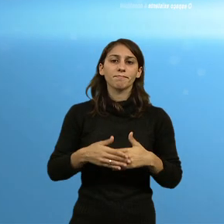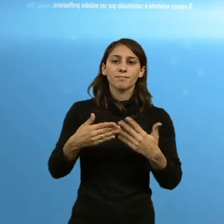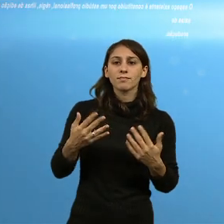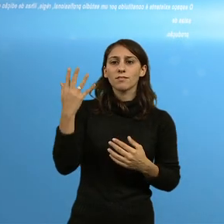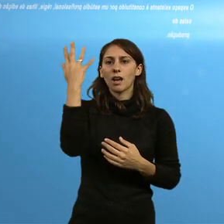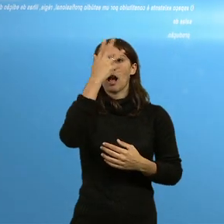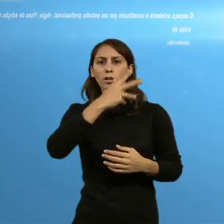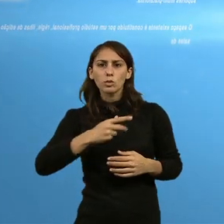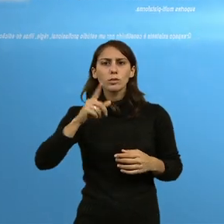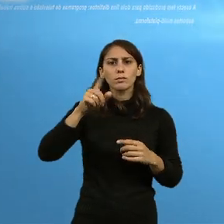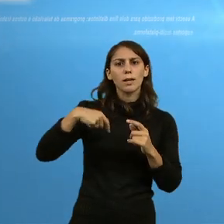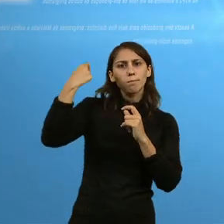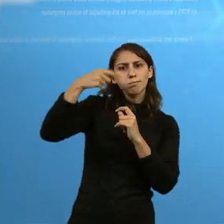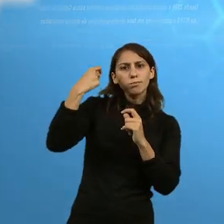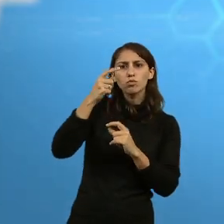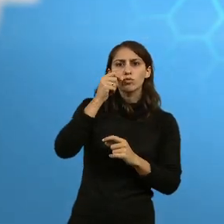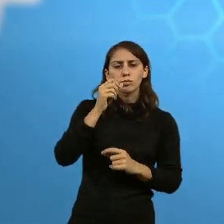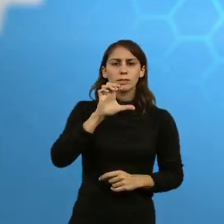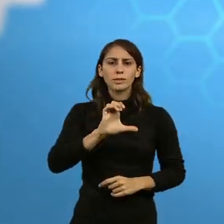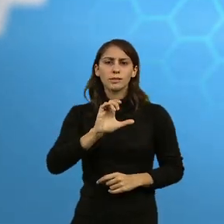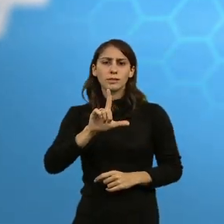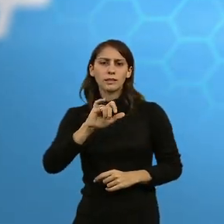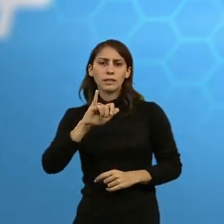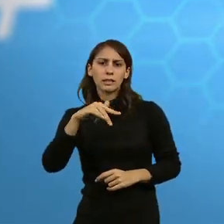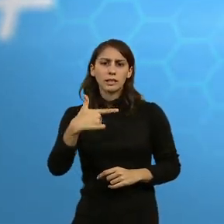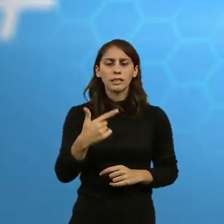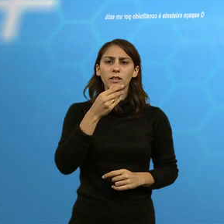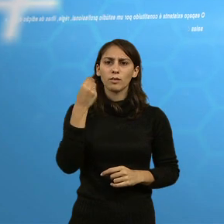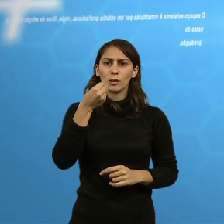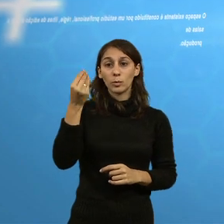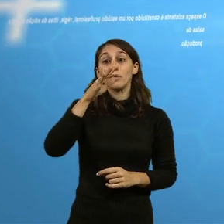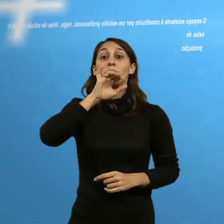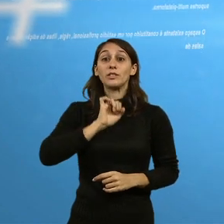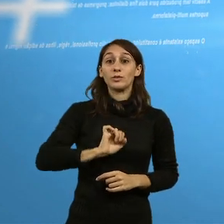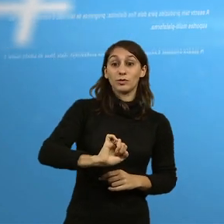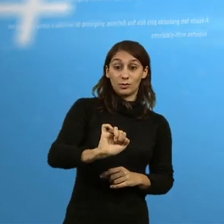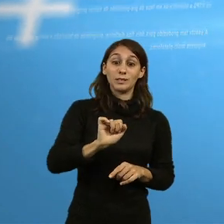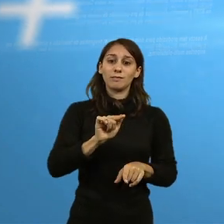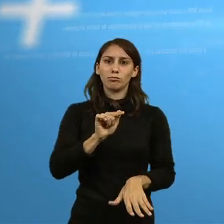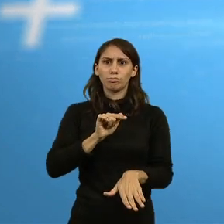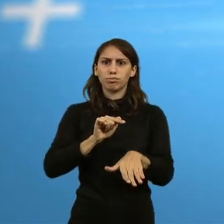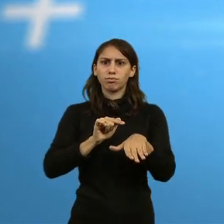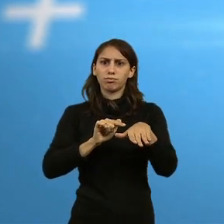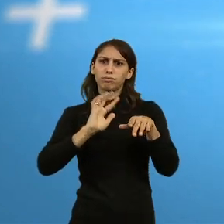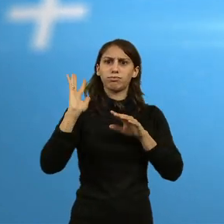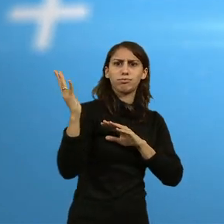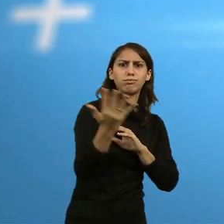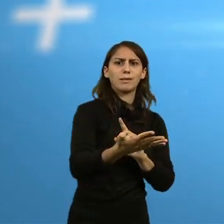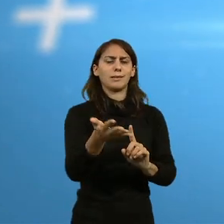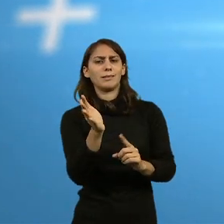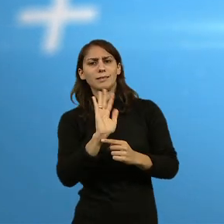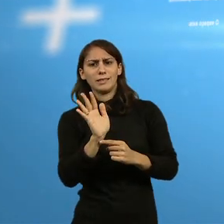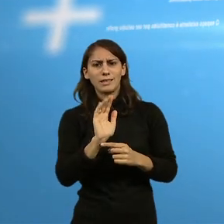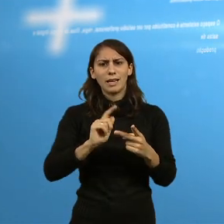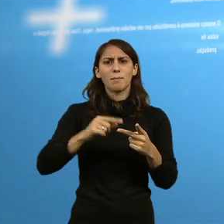Filho do grande ator e realizador Clint Eastwood, Kyle cresceu rodeado de música e cinema. Em cinemático,